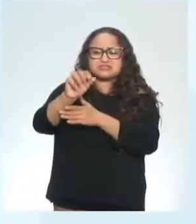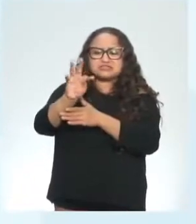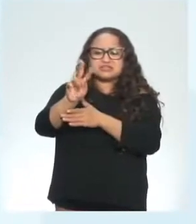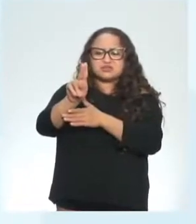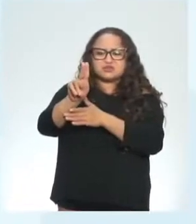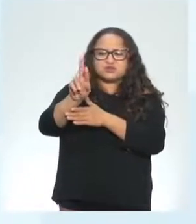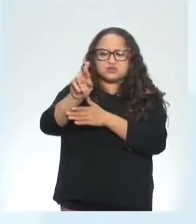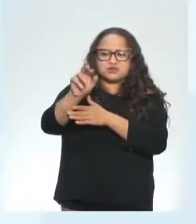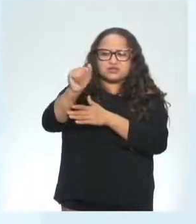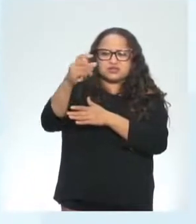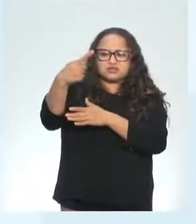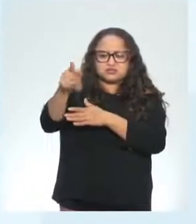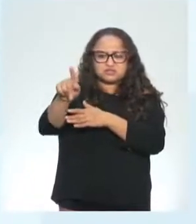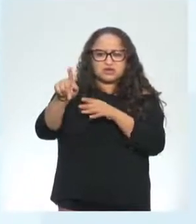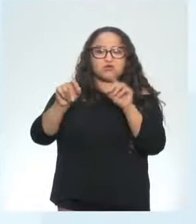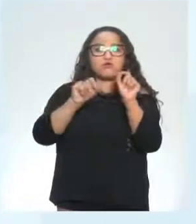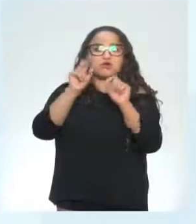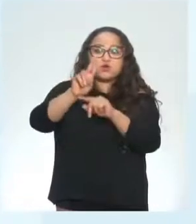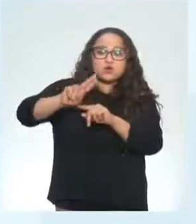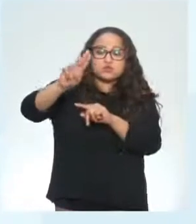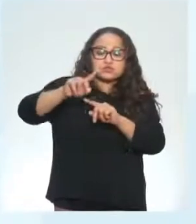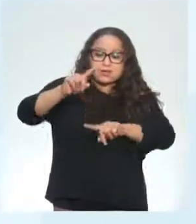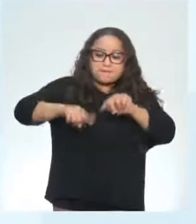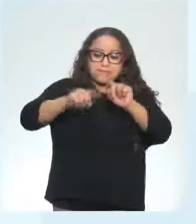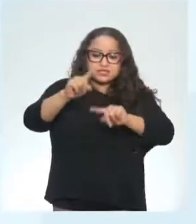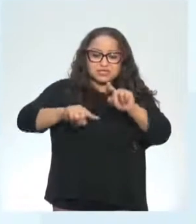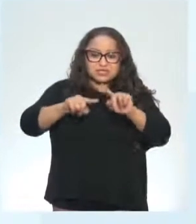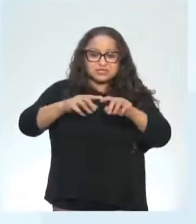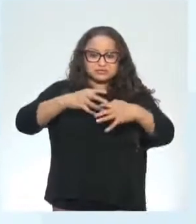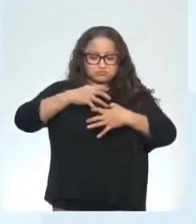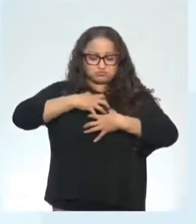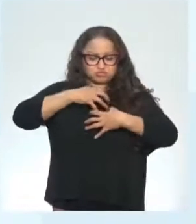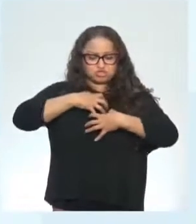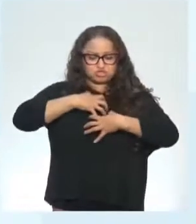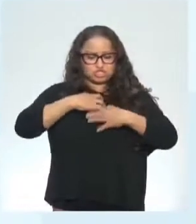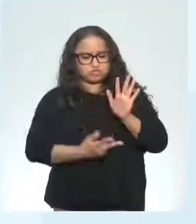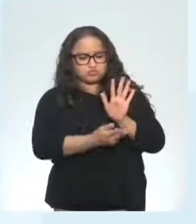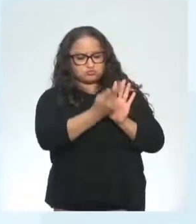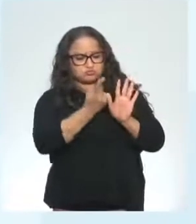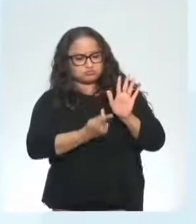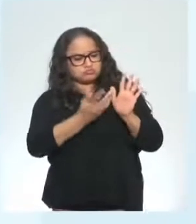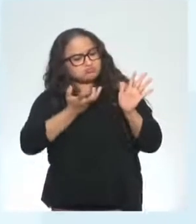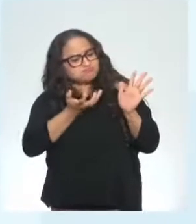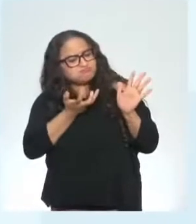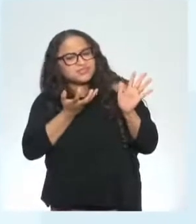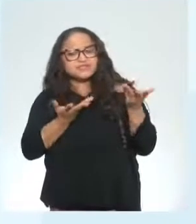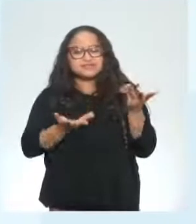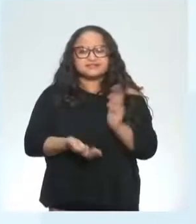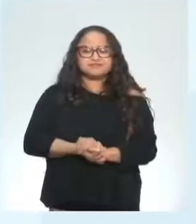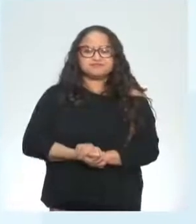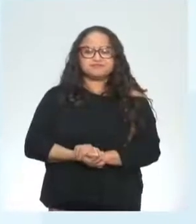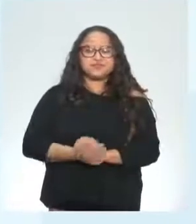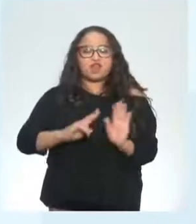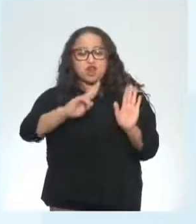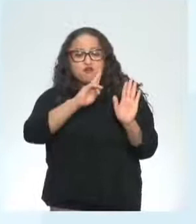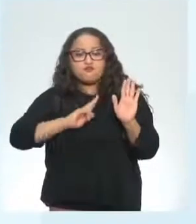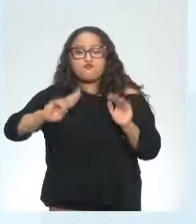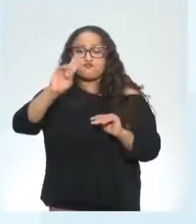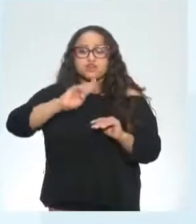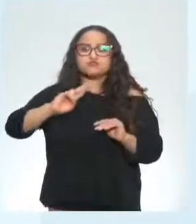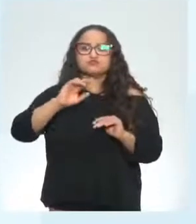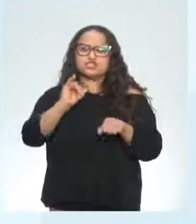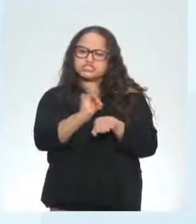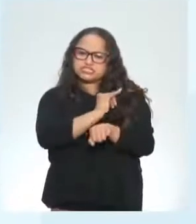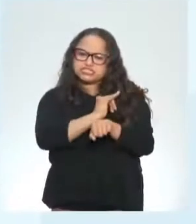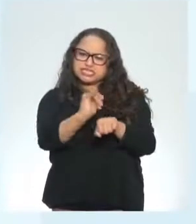selecionar os materiais e a forma que ele vai dar para a sua obra. Tá? Então, aí ele vai usar todos os conhecimentos